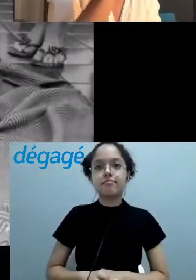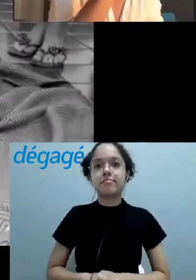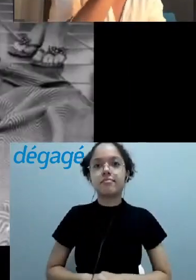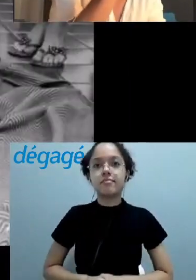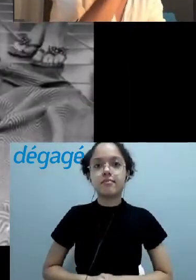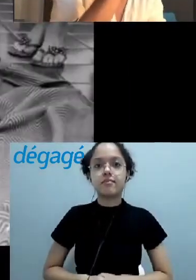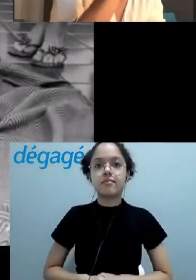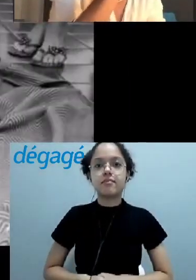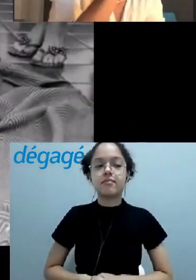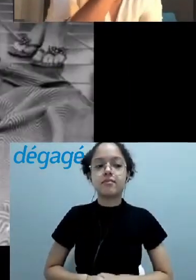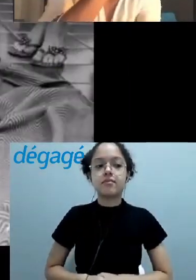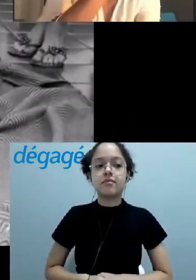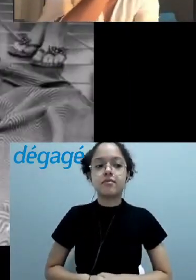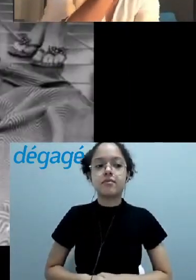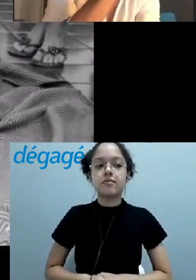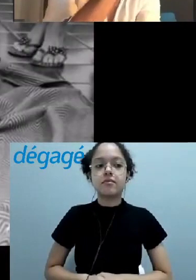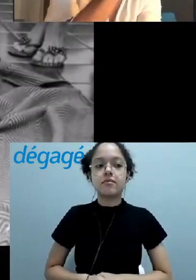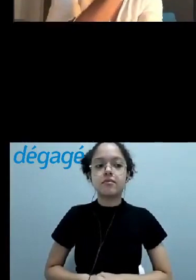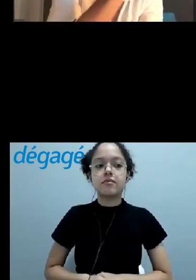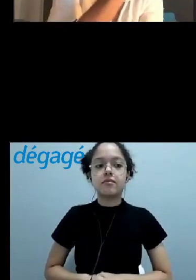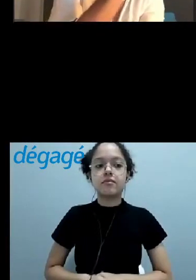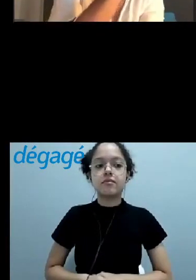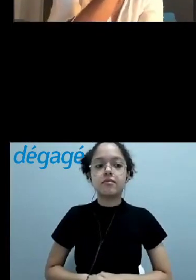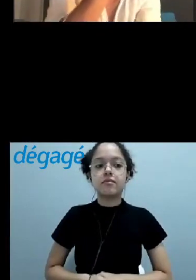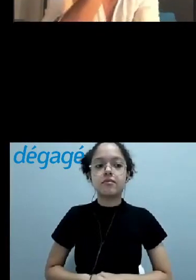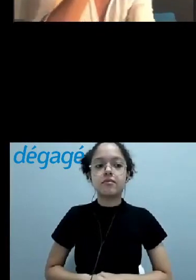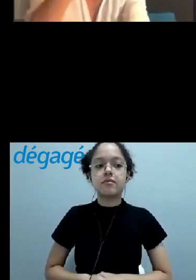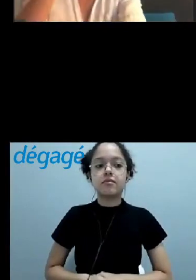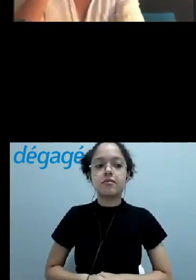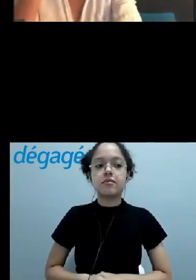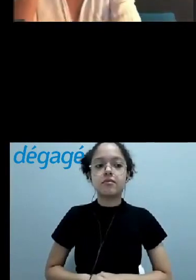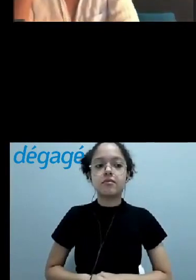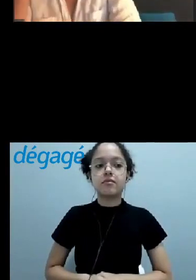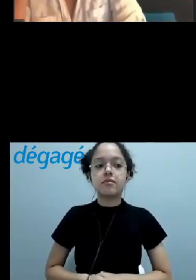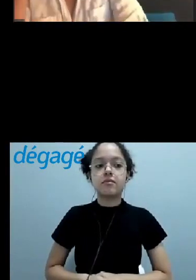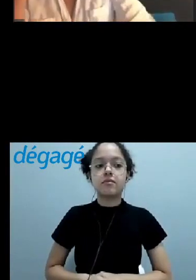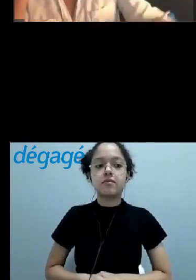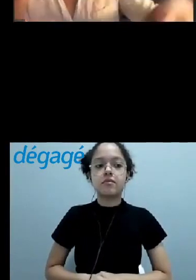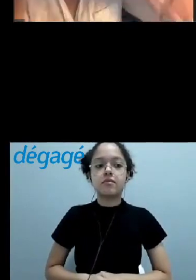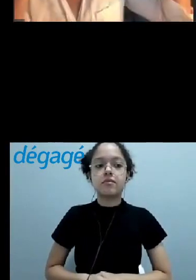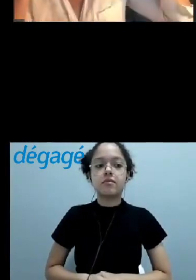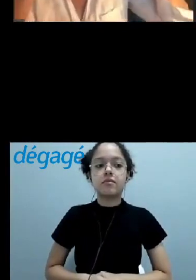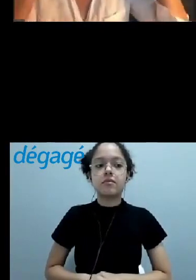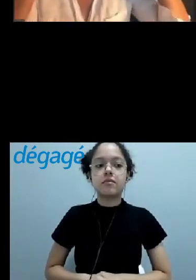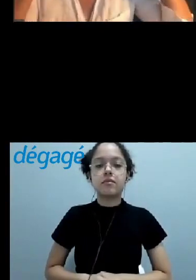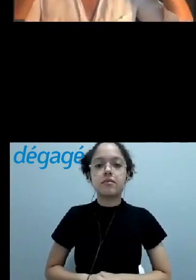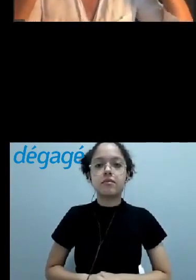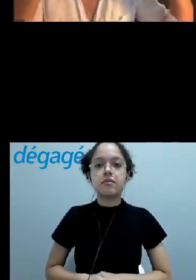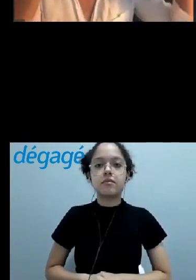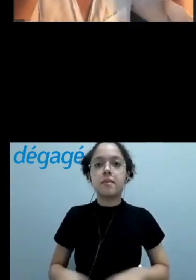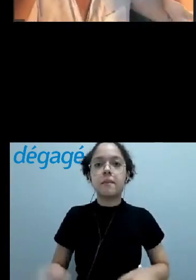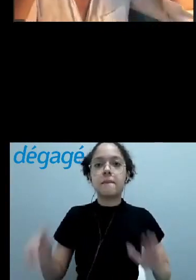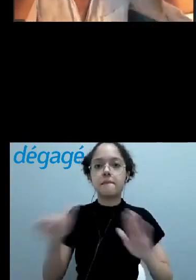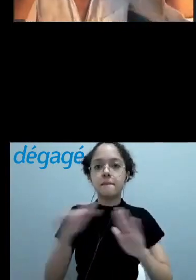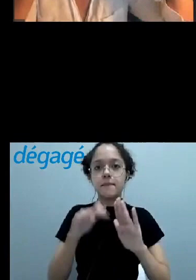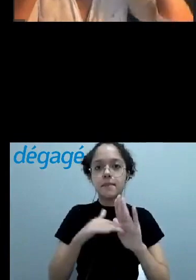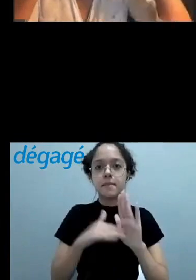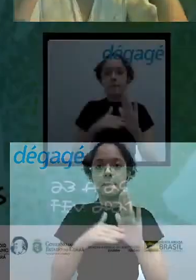Enfim, eu acho que também uma coisa interessante que eu queria falar é como se fosse de apontamentos mesmo. Estou falando aqui de forma como se fosse